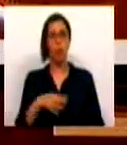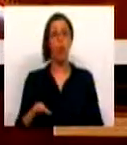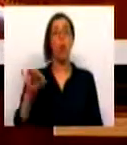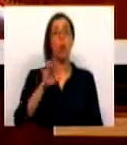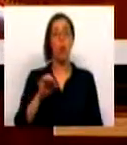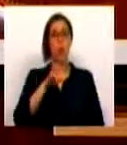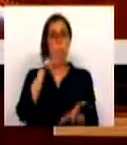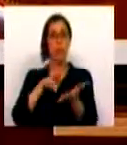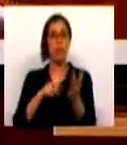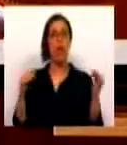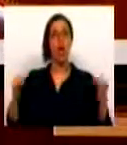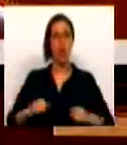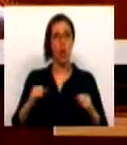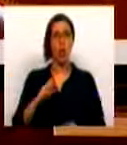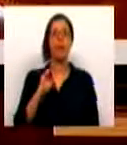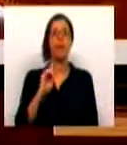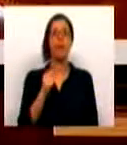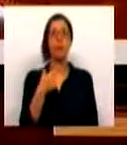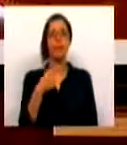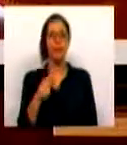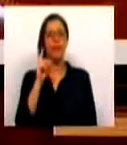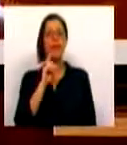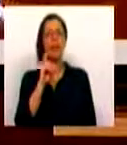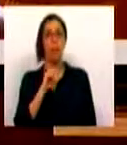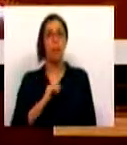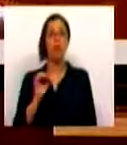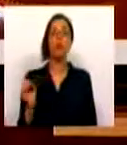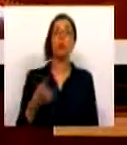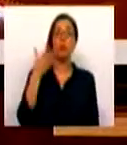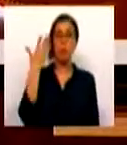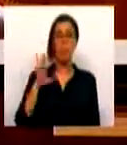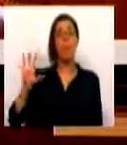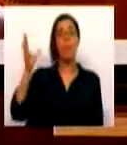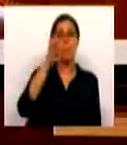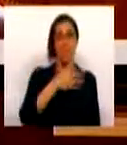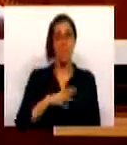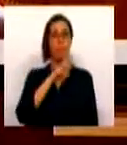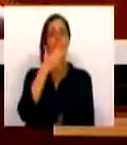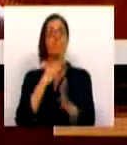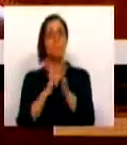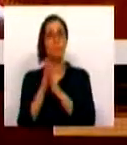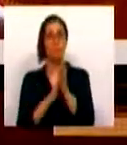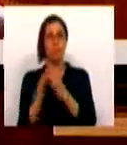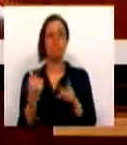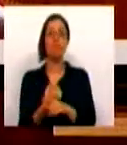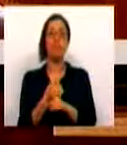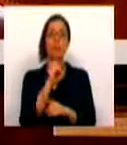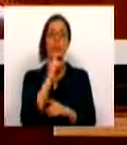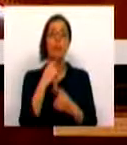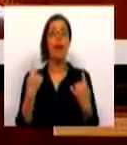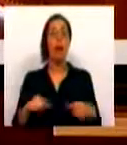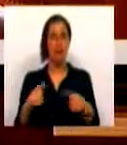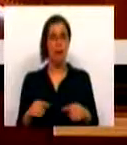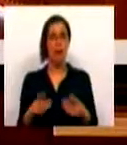a ratificar o acordo CETA e era muito importante que fôssemos dos primeiros países a aproveitar as enormes